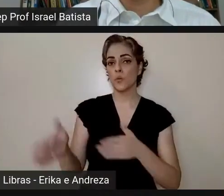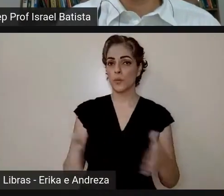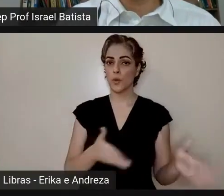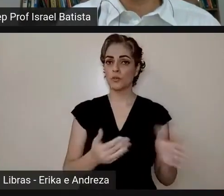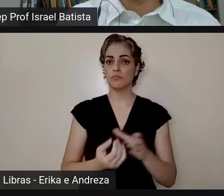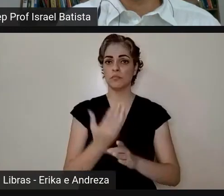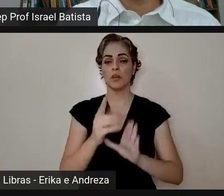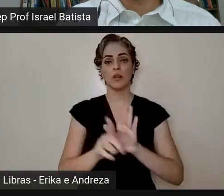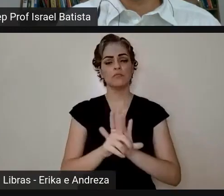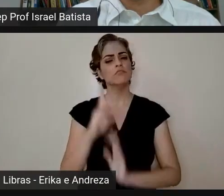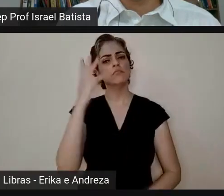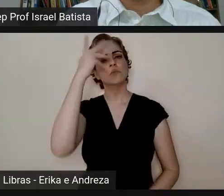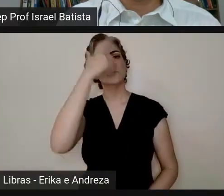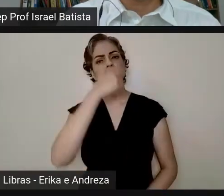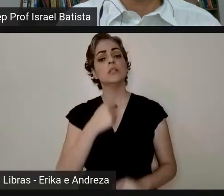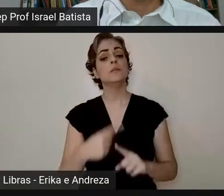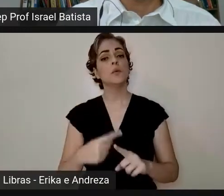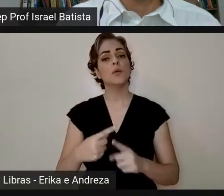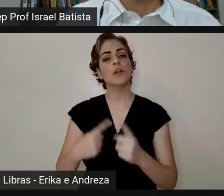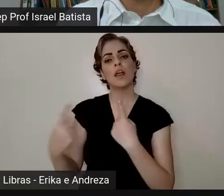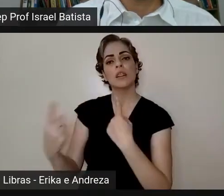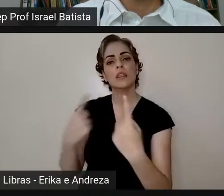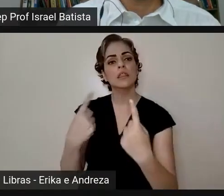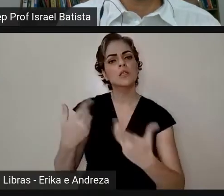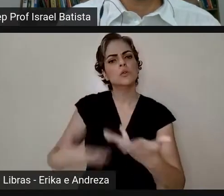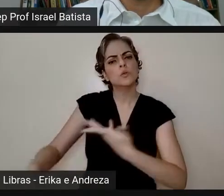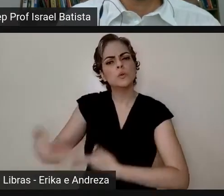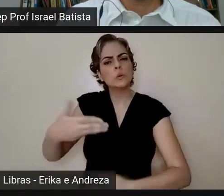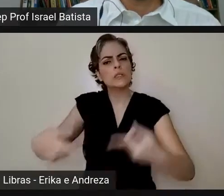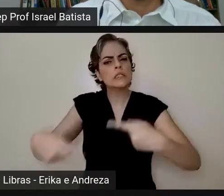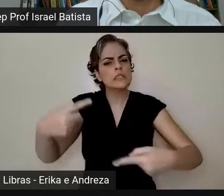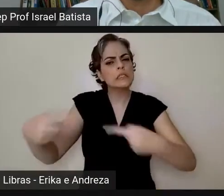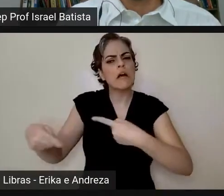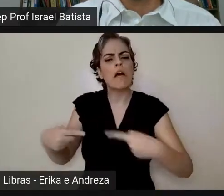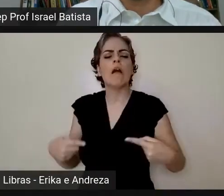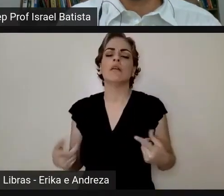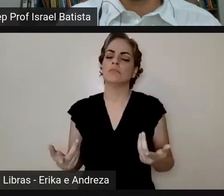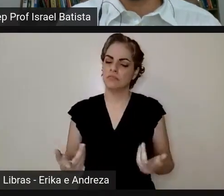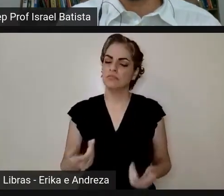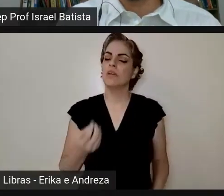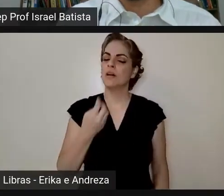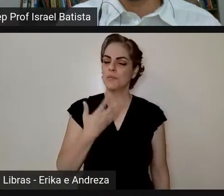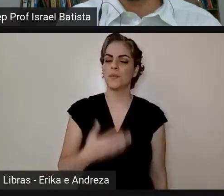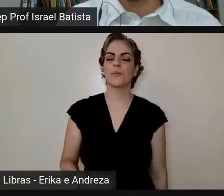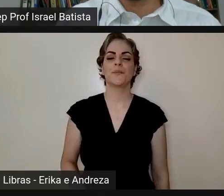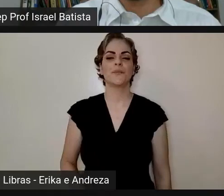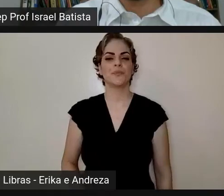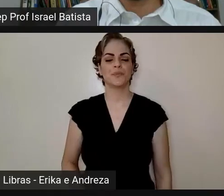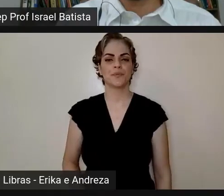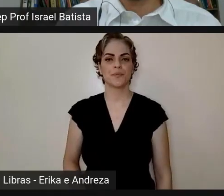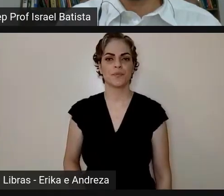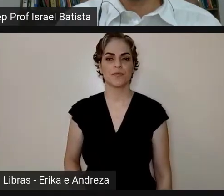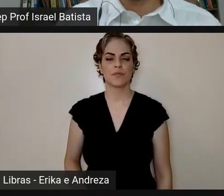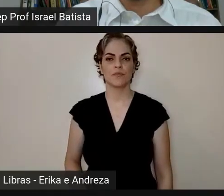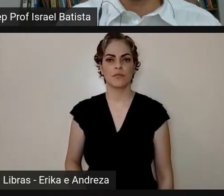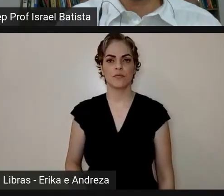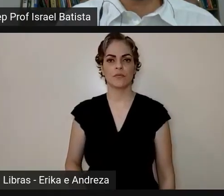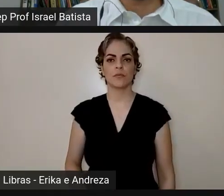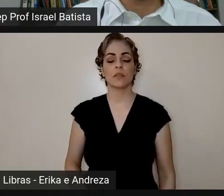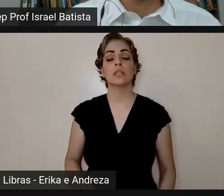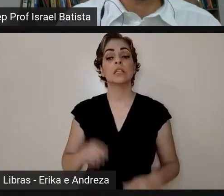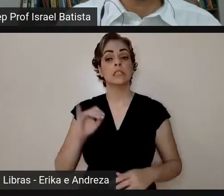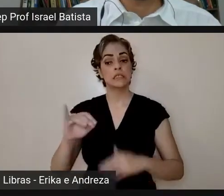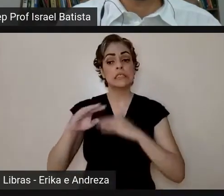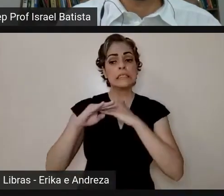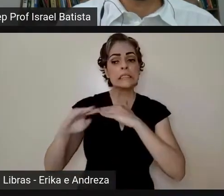essa discussão e essas visões com propostas, realmente me encantam. E, nesse sentido, a quebra da estabilidade, porque a gente vai passar a